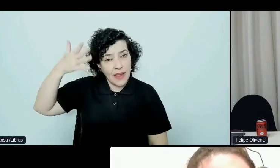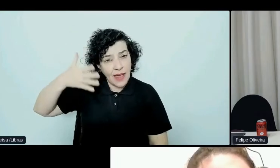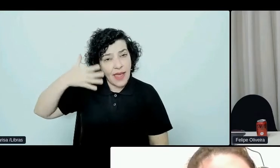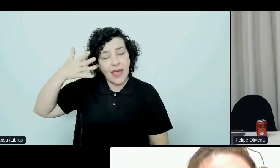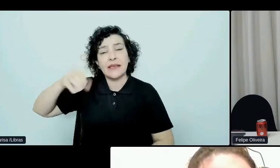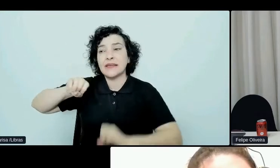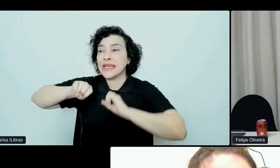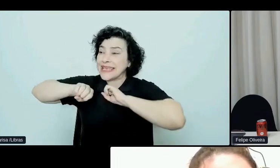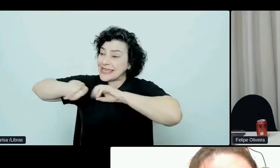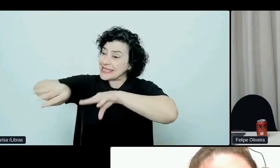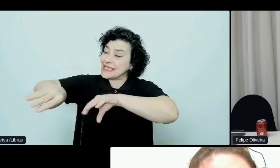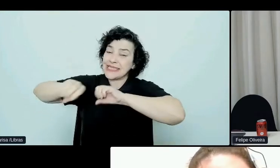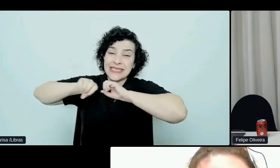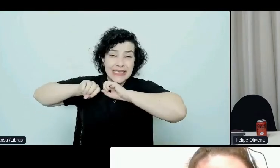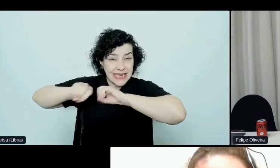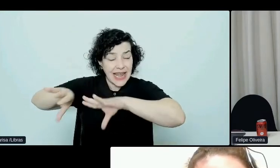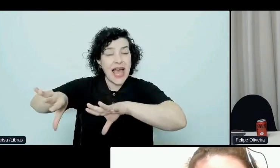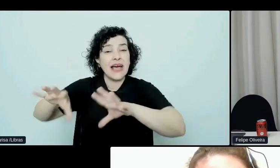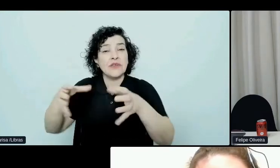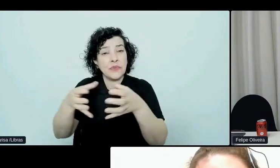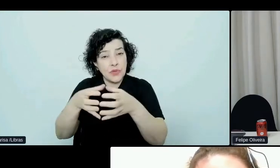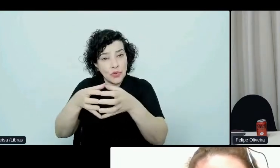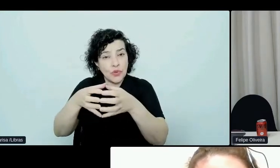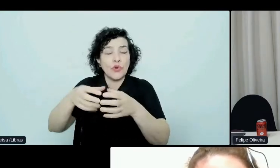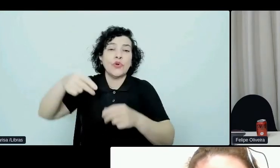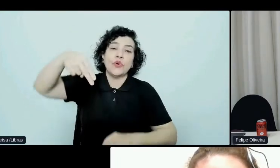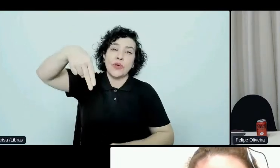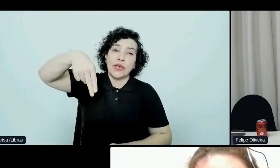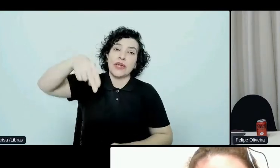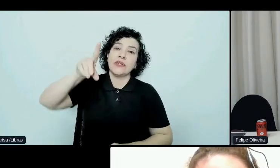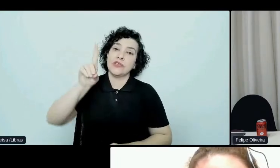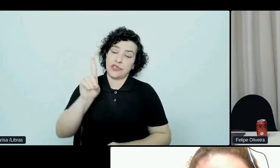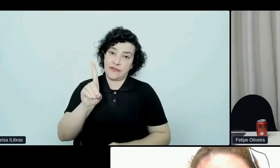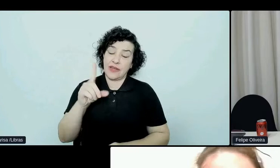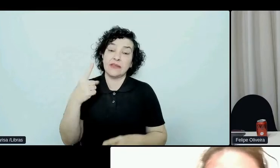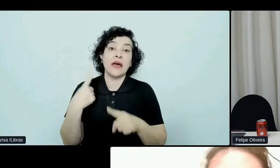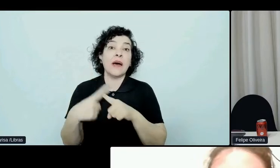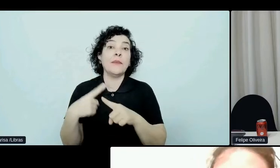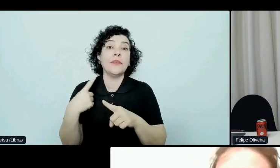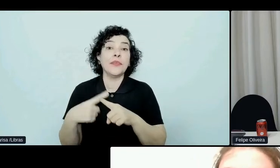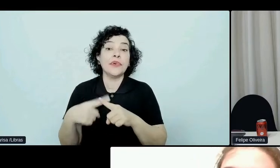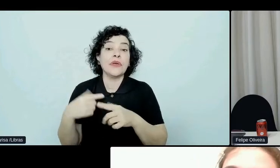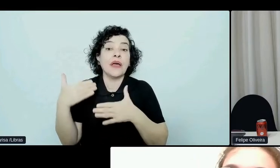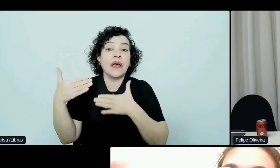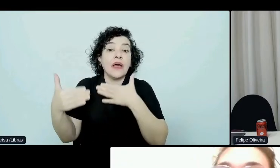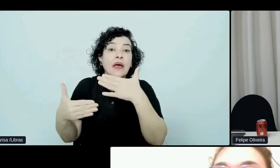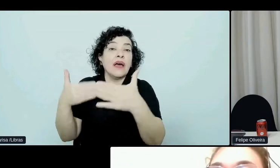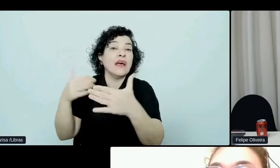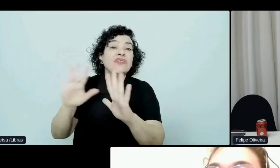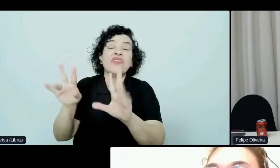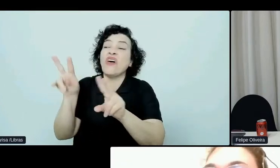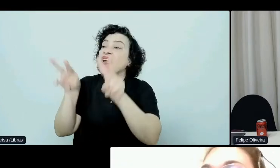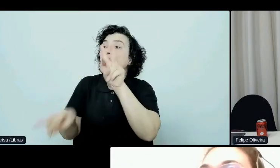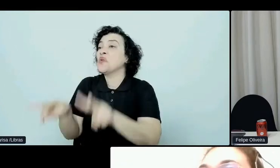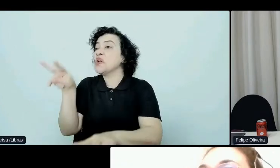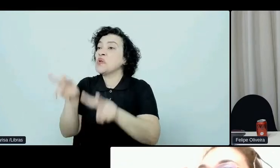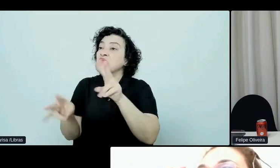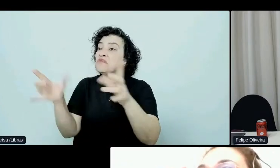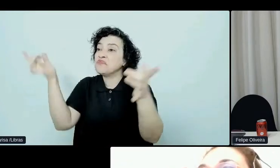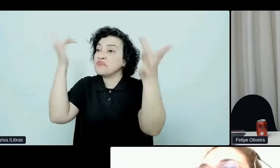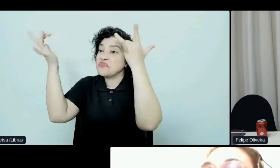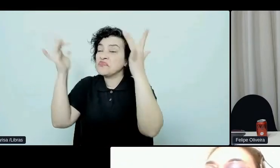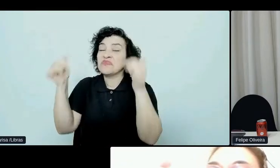não. E esse impacto a gente só consegue causar nos professores através de